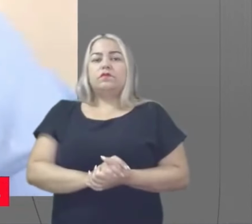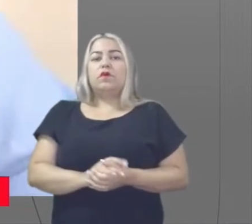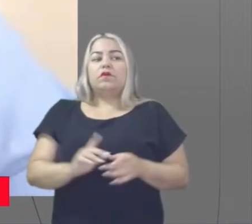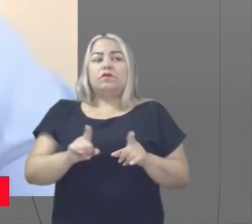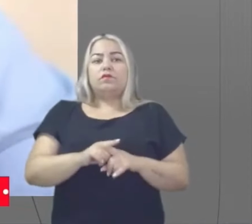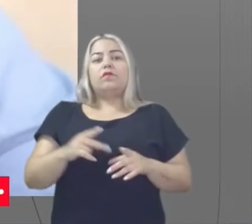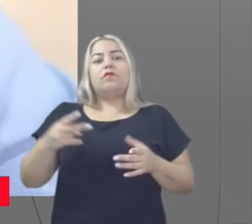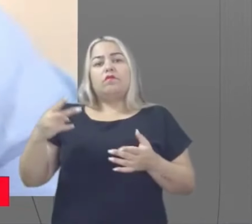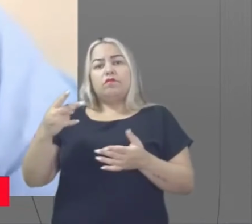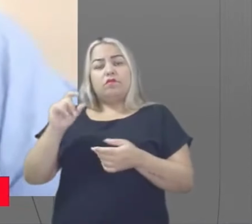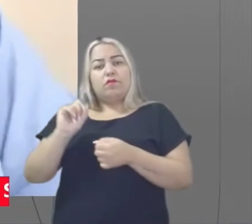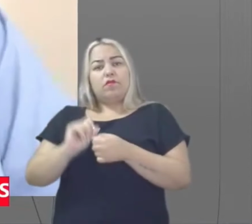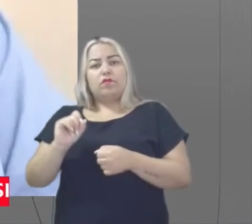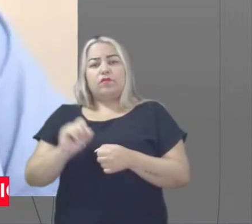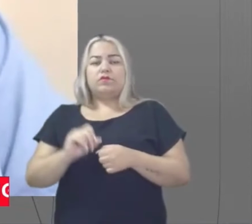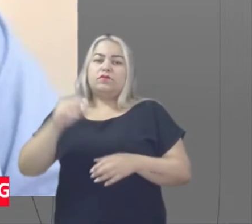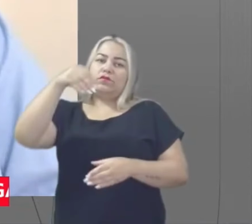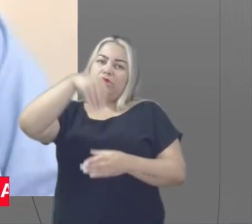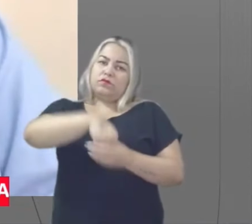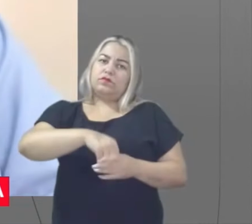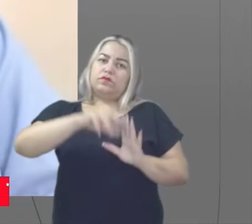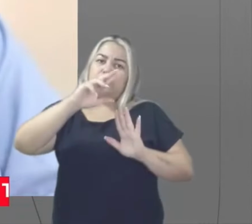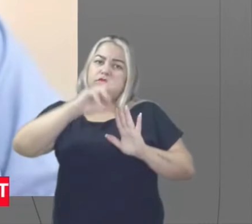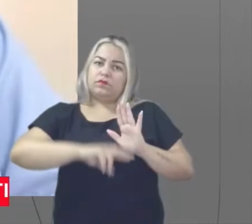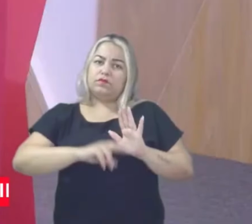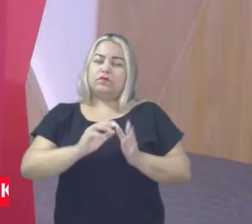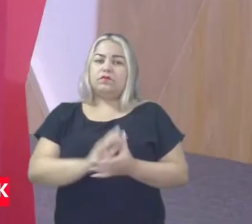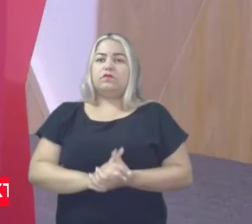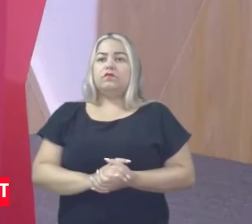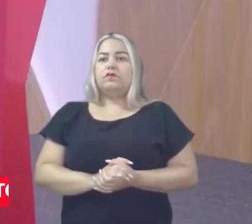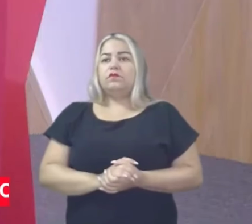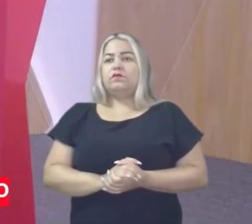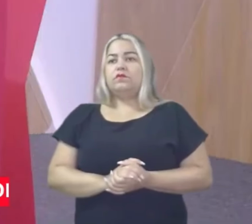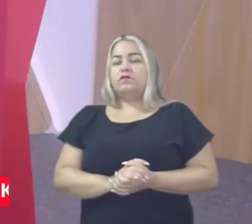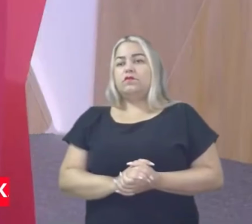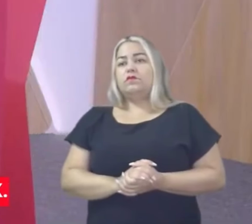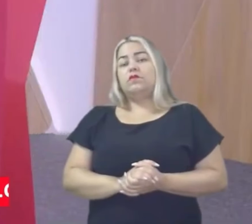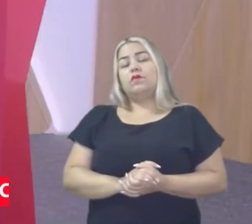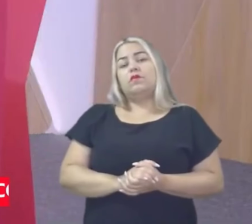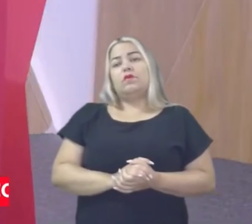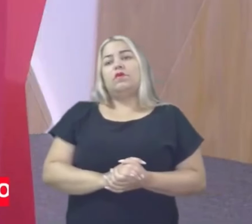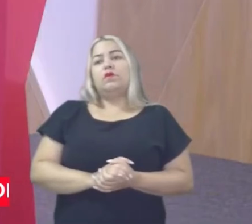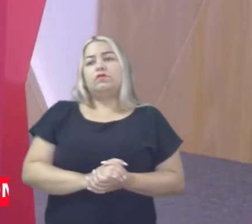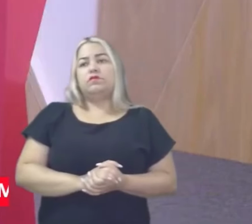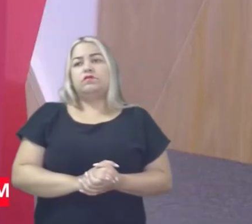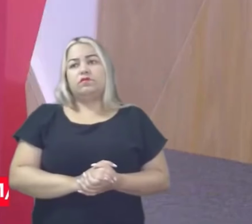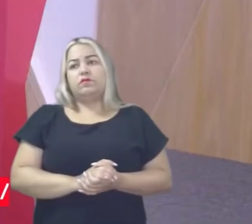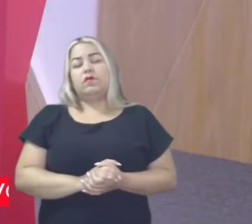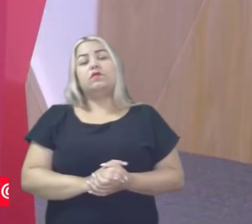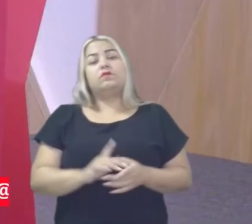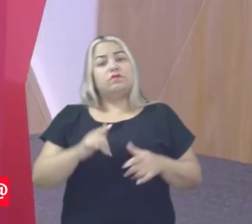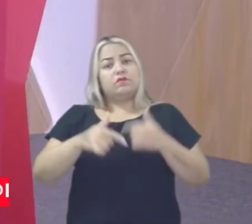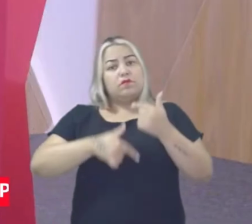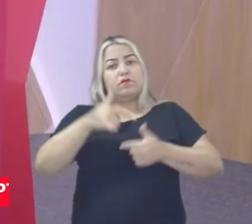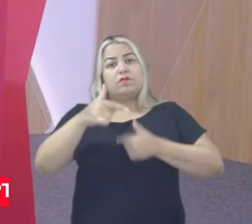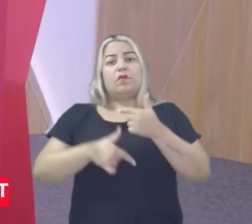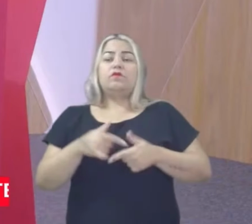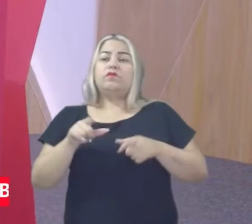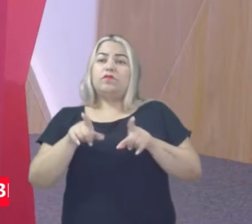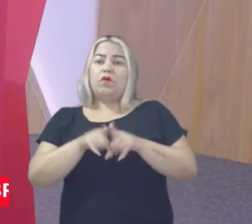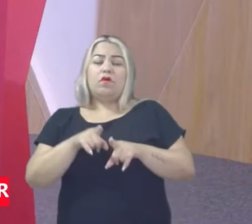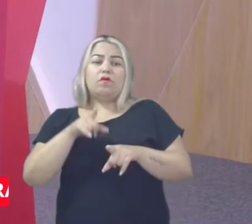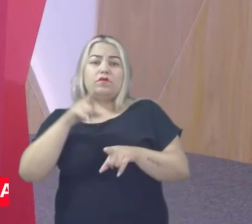do que cometeu dentro das regras legais. Claudinho, esse trabalho da ouvidoria ele vem sendo ameaçado com uma proposta